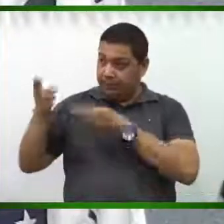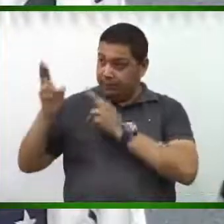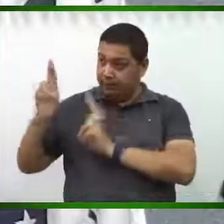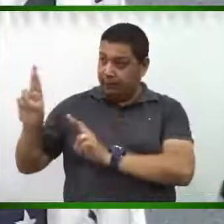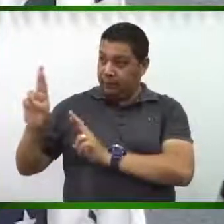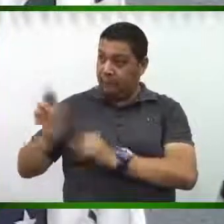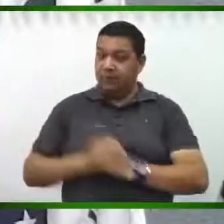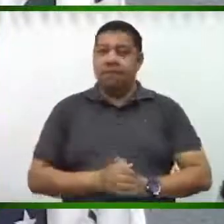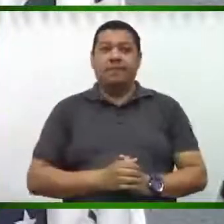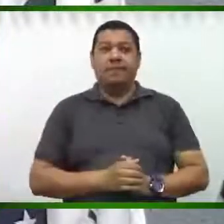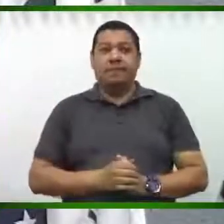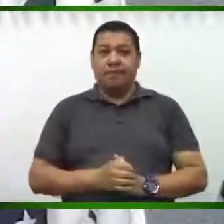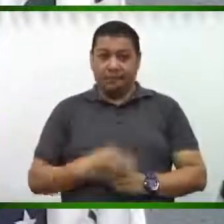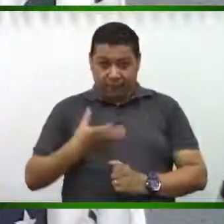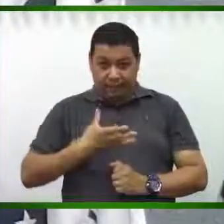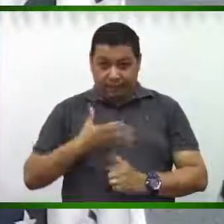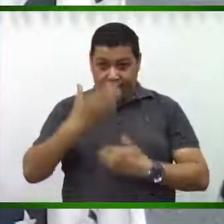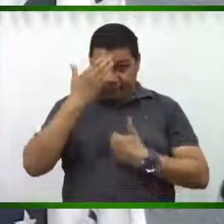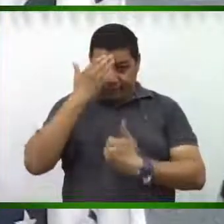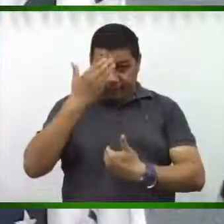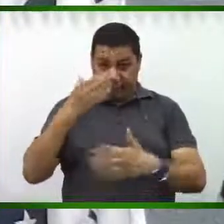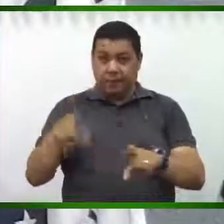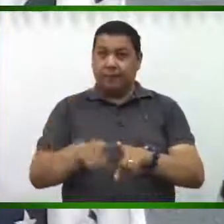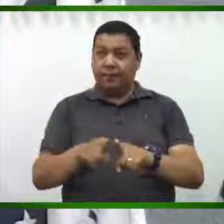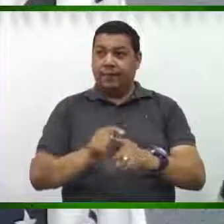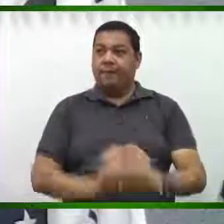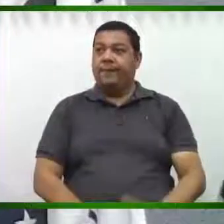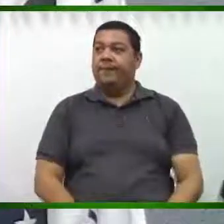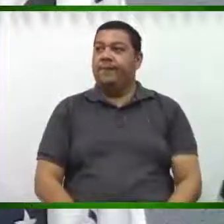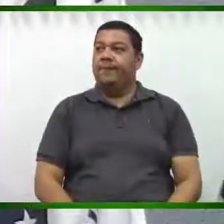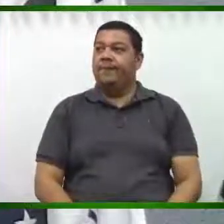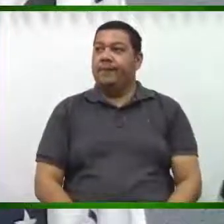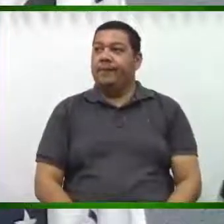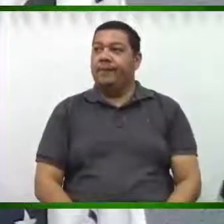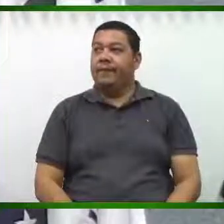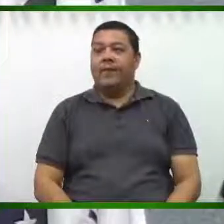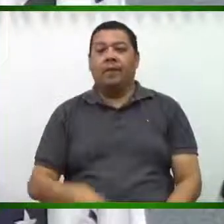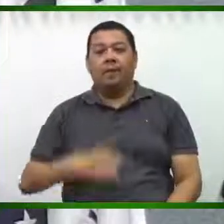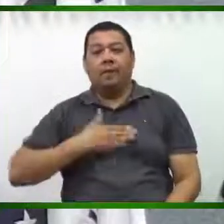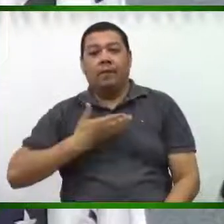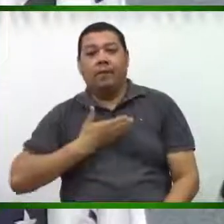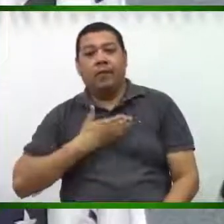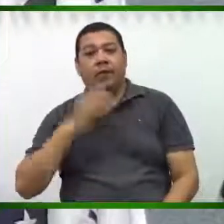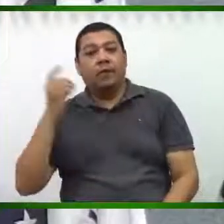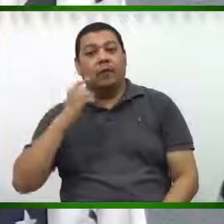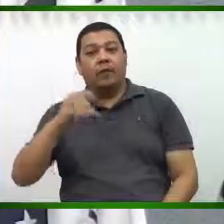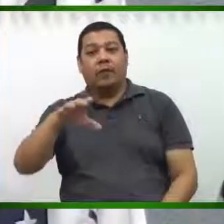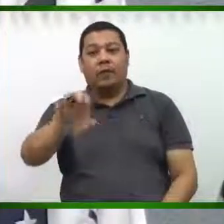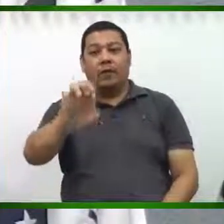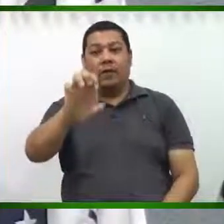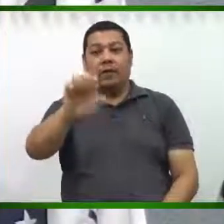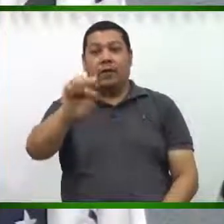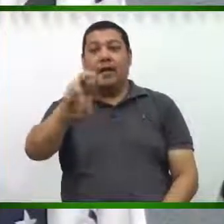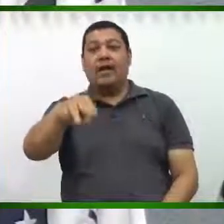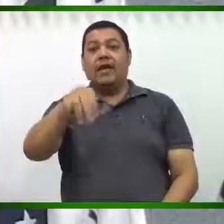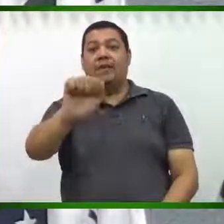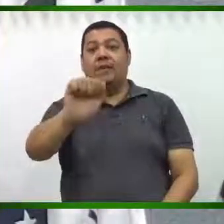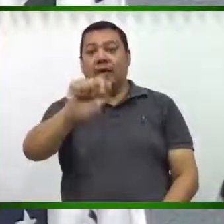muito. Quero aqui agradecer a um grande parceiro, ao deputado Ismael